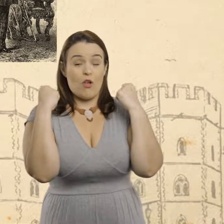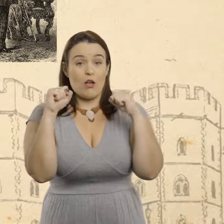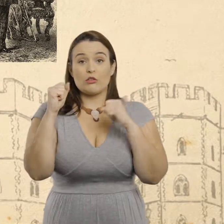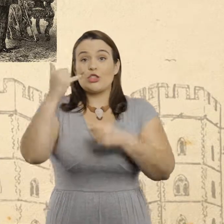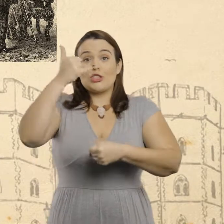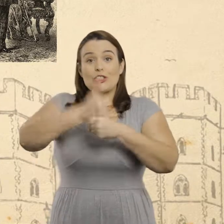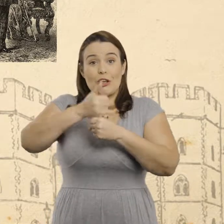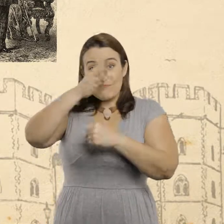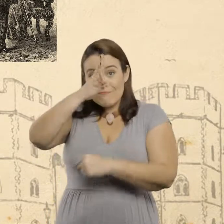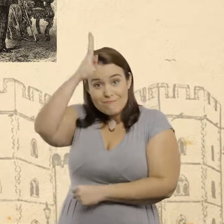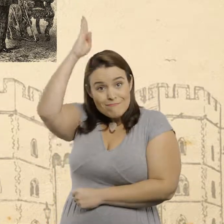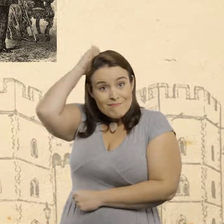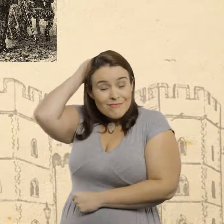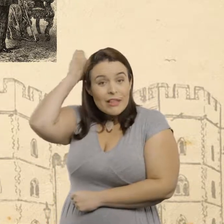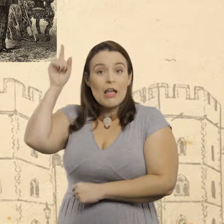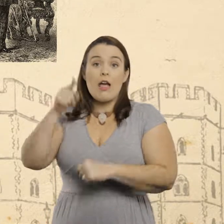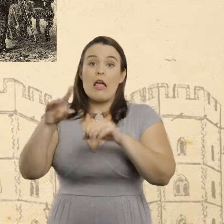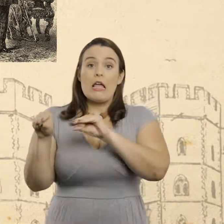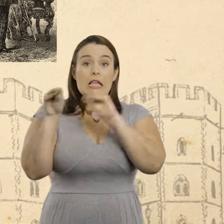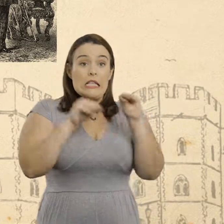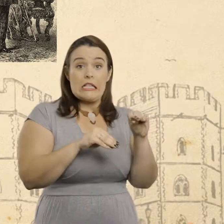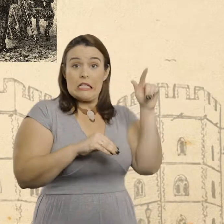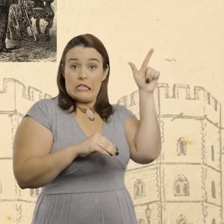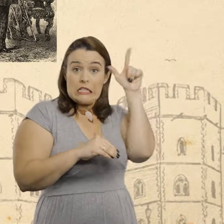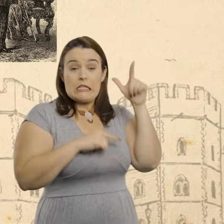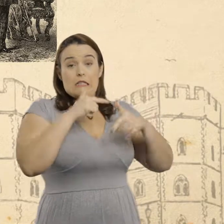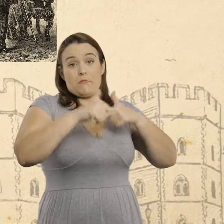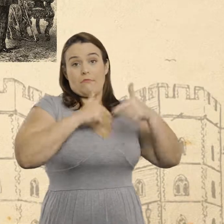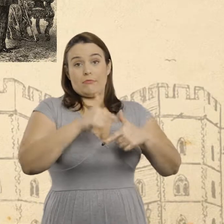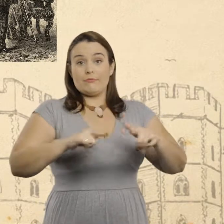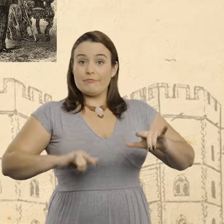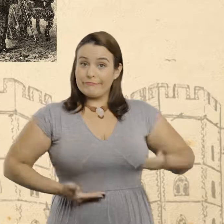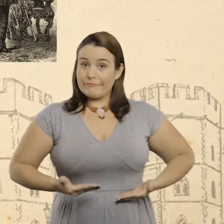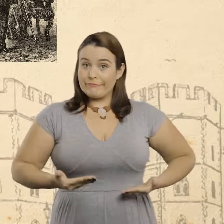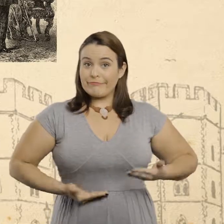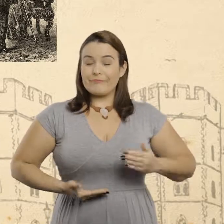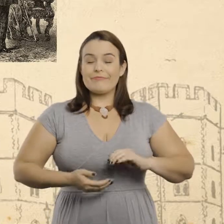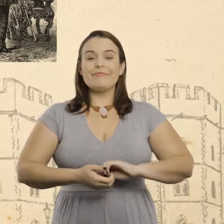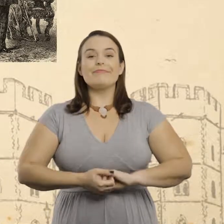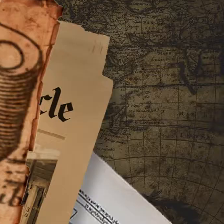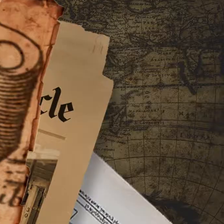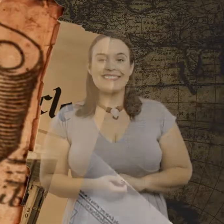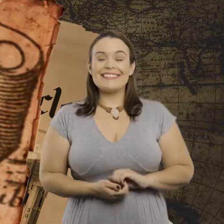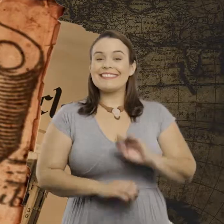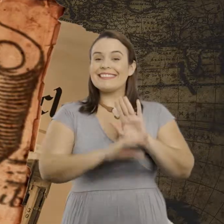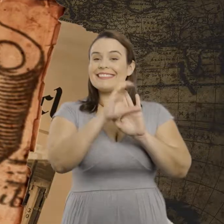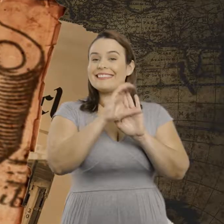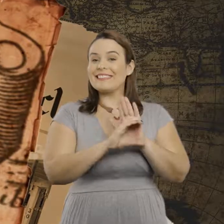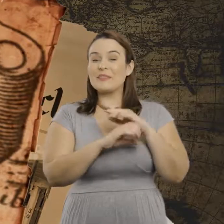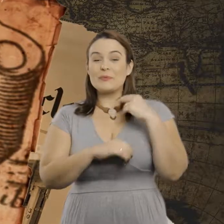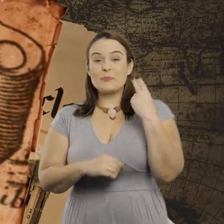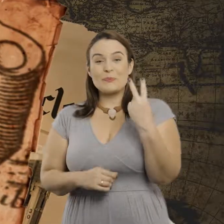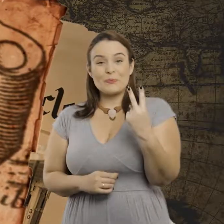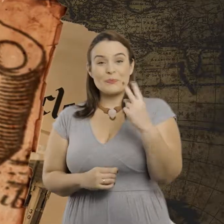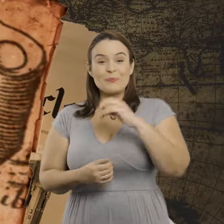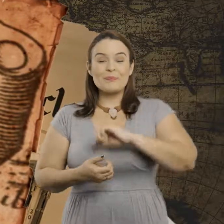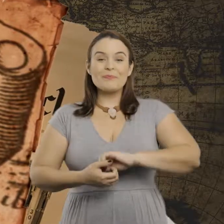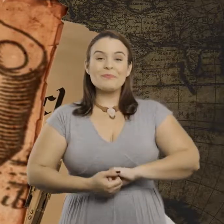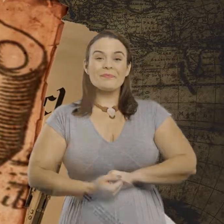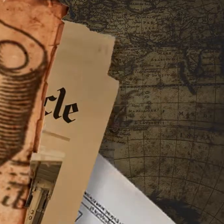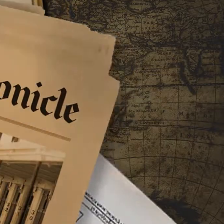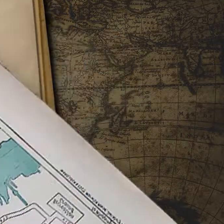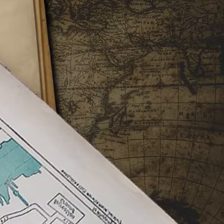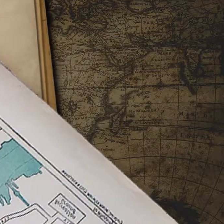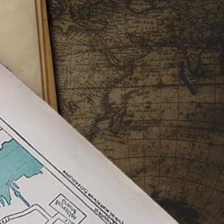e chefe dos bombeiros. Ele mudou para a Inglaterra para trabalhar como criado. Capítulo 2.